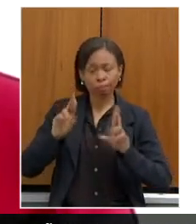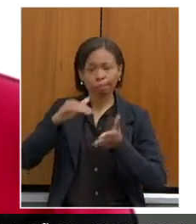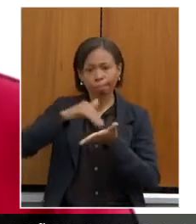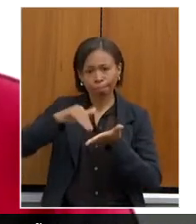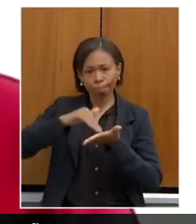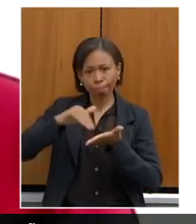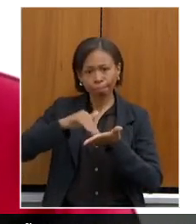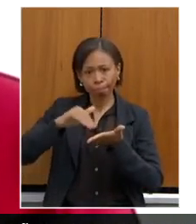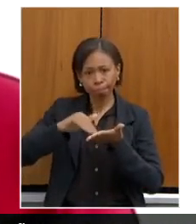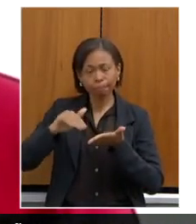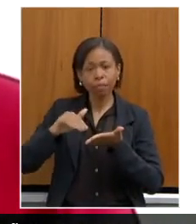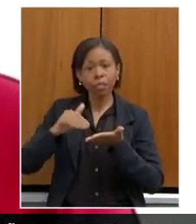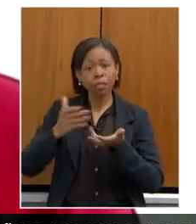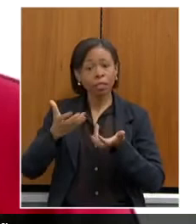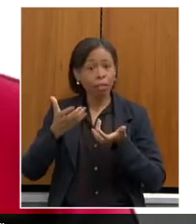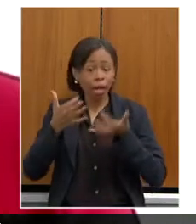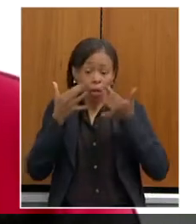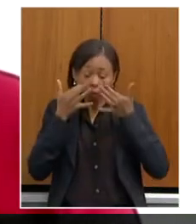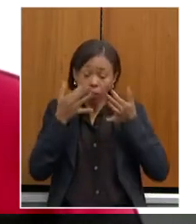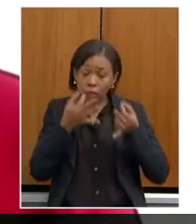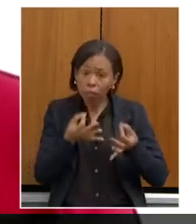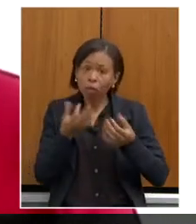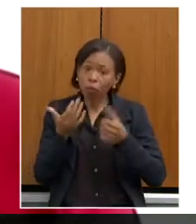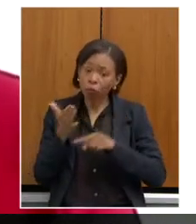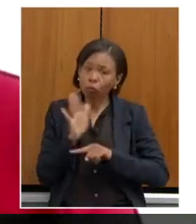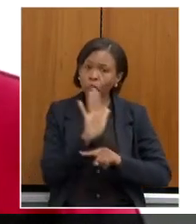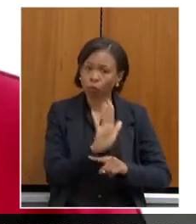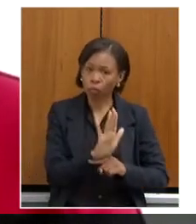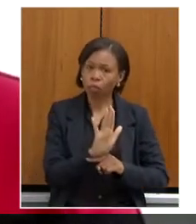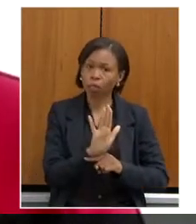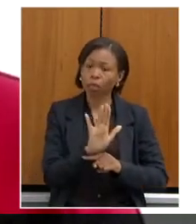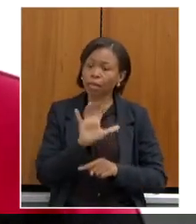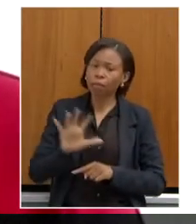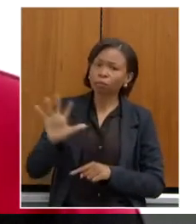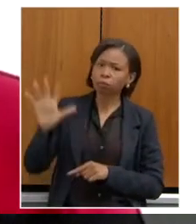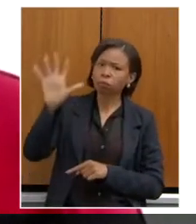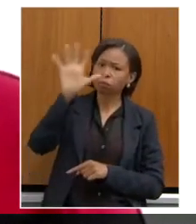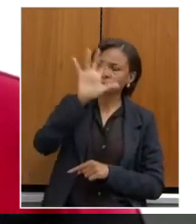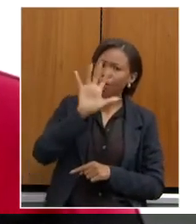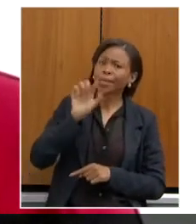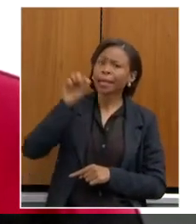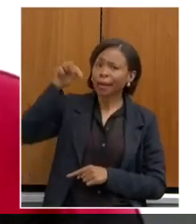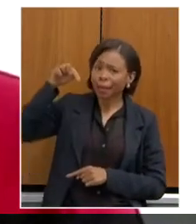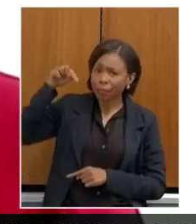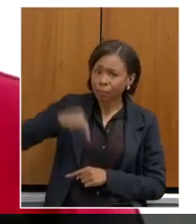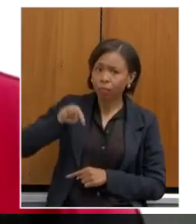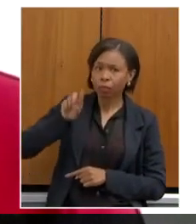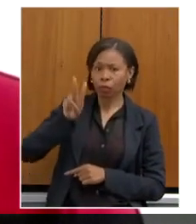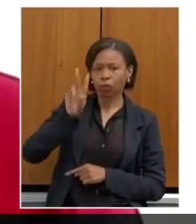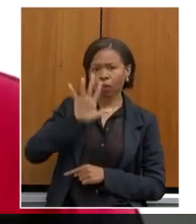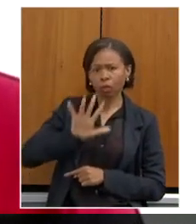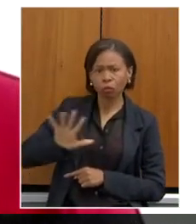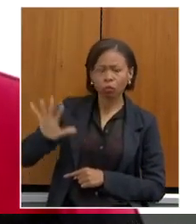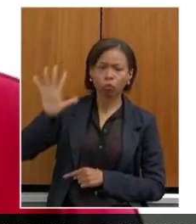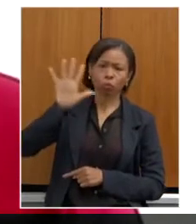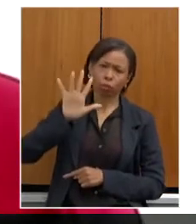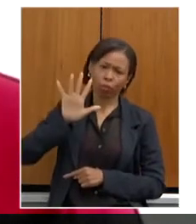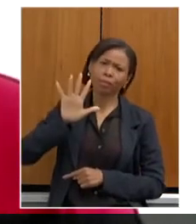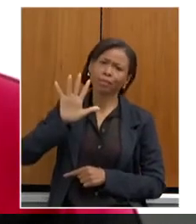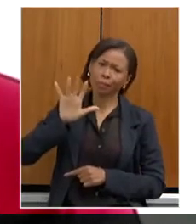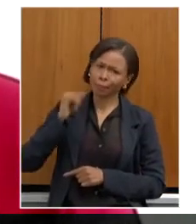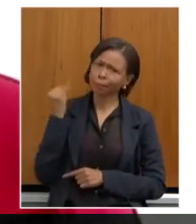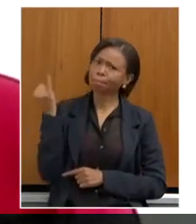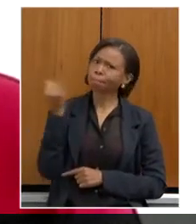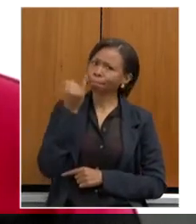tem buscado a dar atenção as demandas que cada região tem e o Vale do Aço tem uma importância muito grande estamos no colar